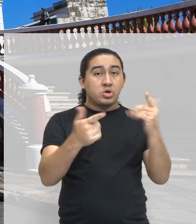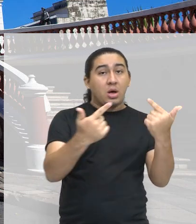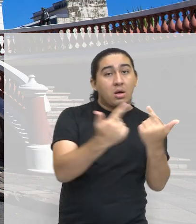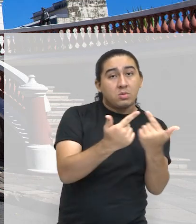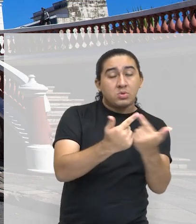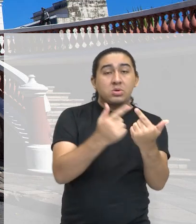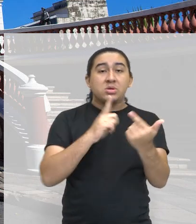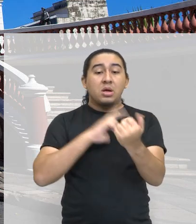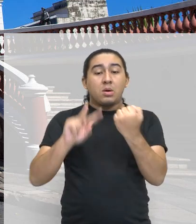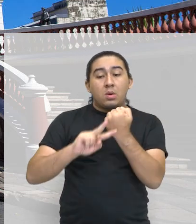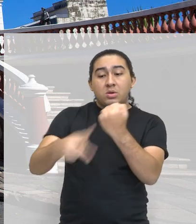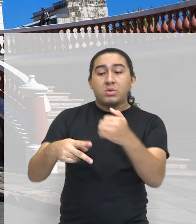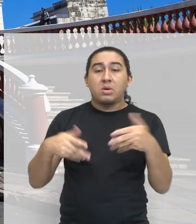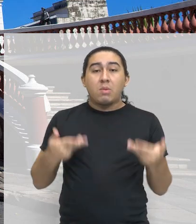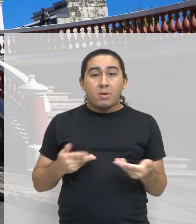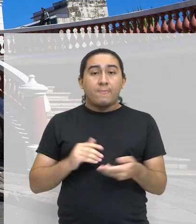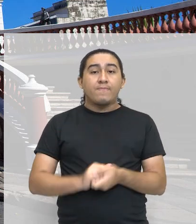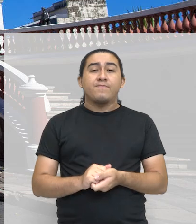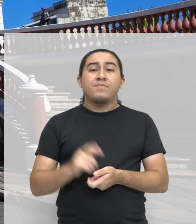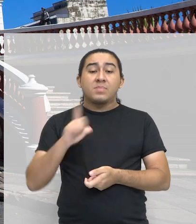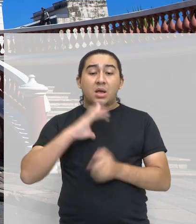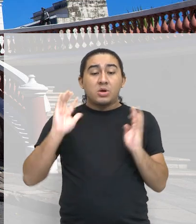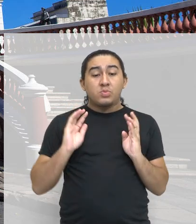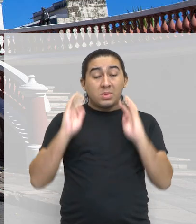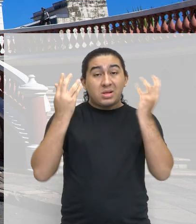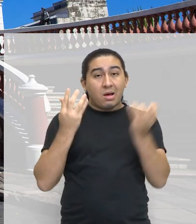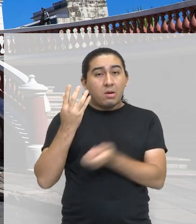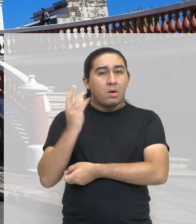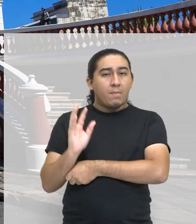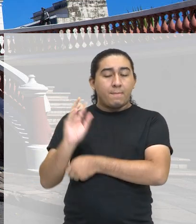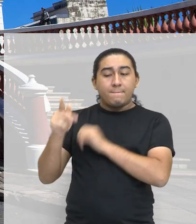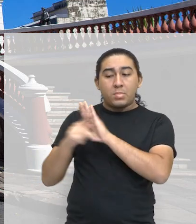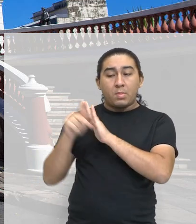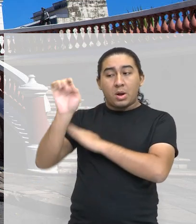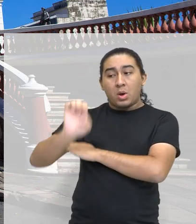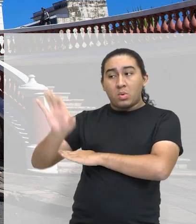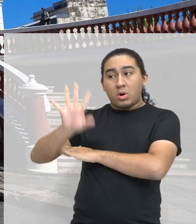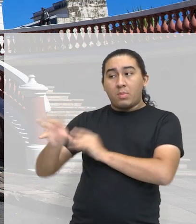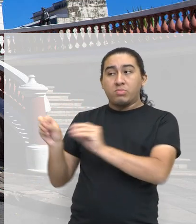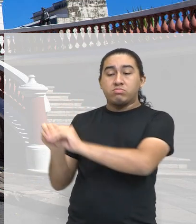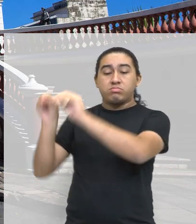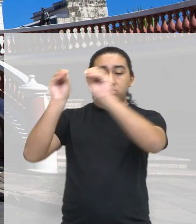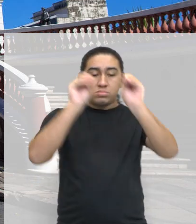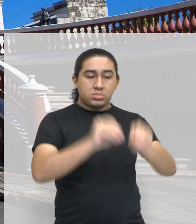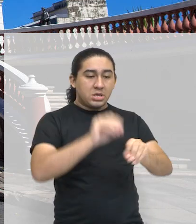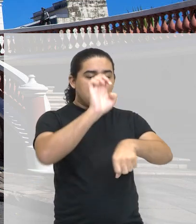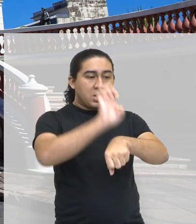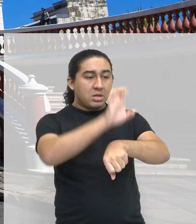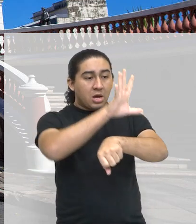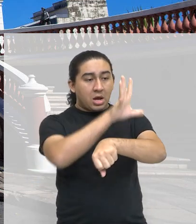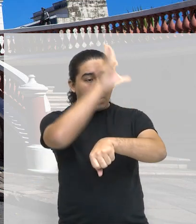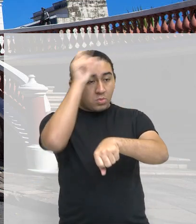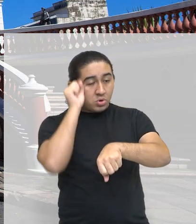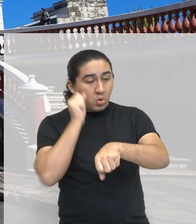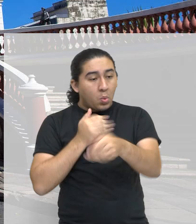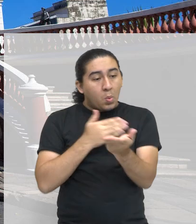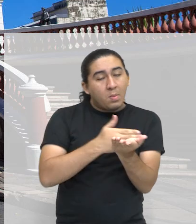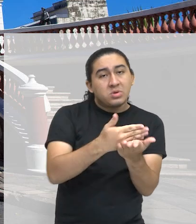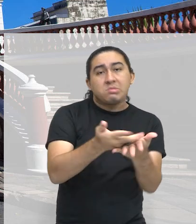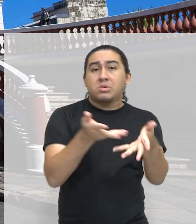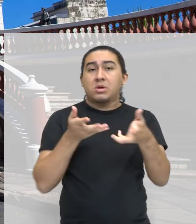a construção do Teatro Amazonas para trazer justamente esses espetáculos da Europa para